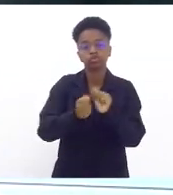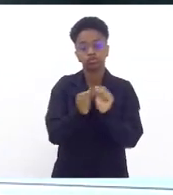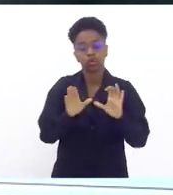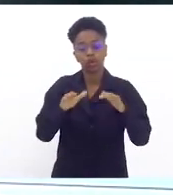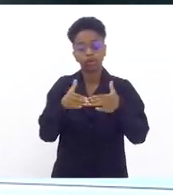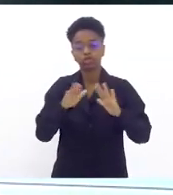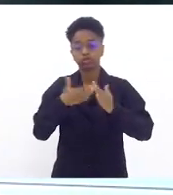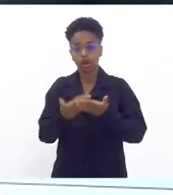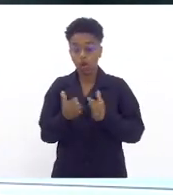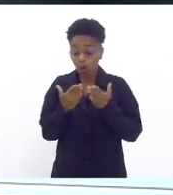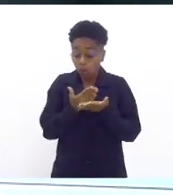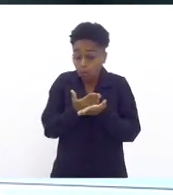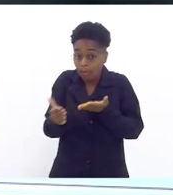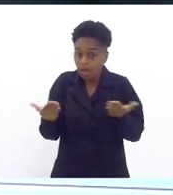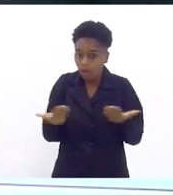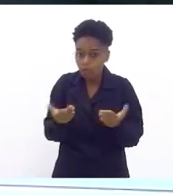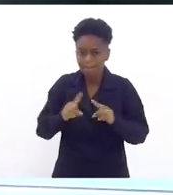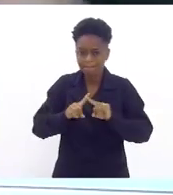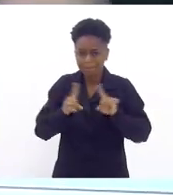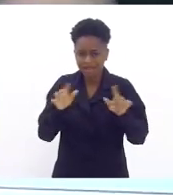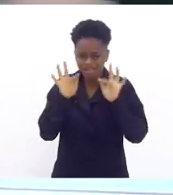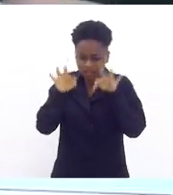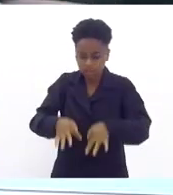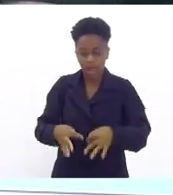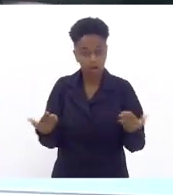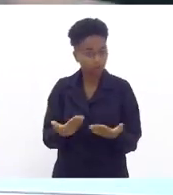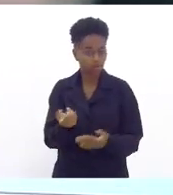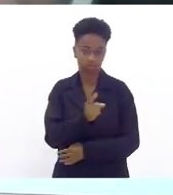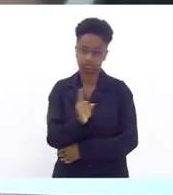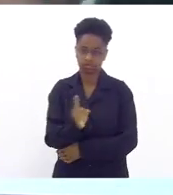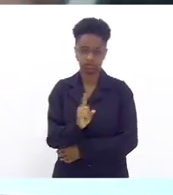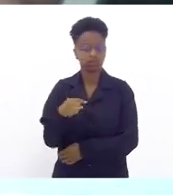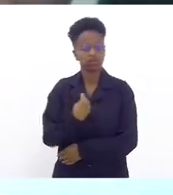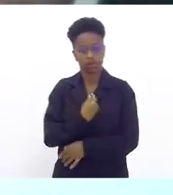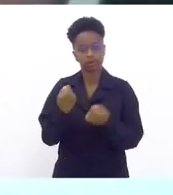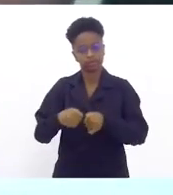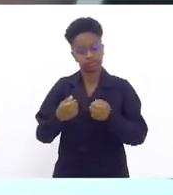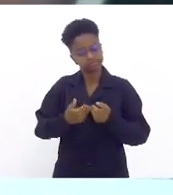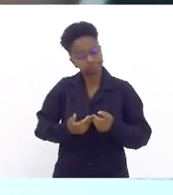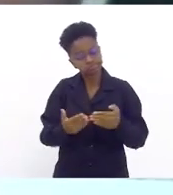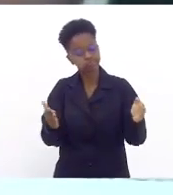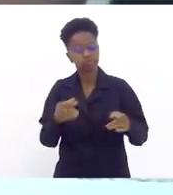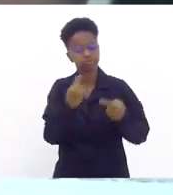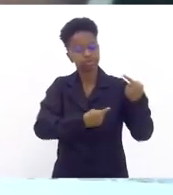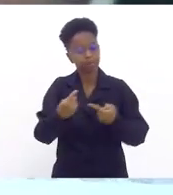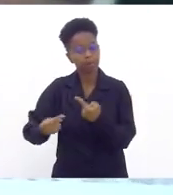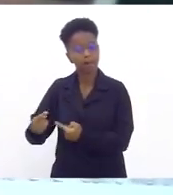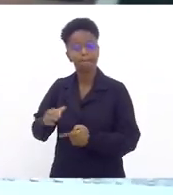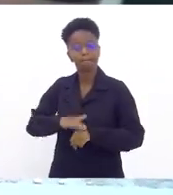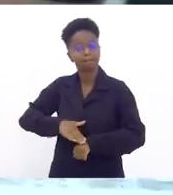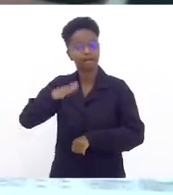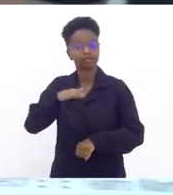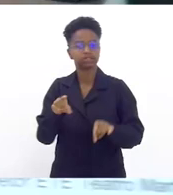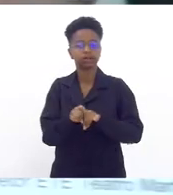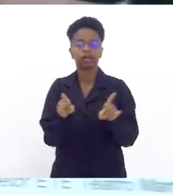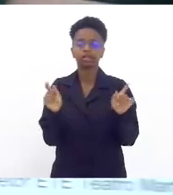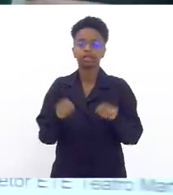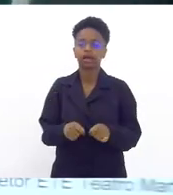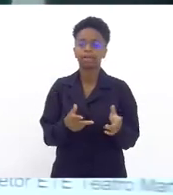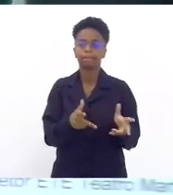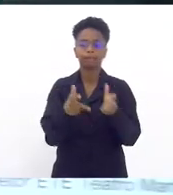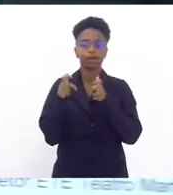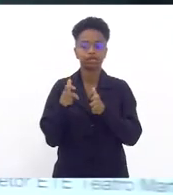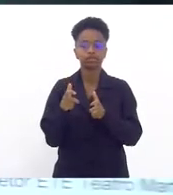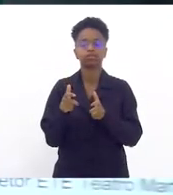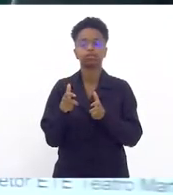mas não se encerra no dia de hoje né a gente vai ter que ampliar esse debate que é para perceber né dentro